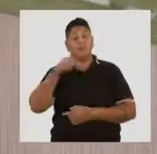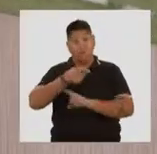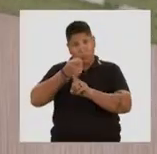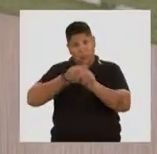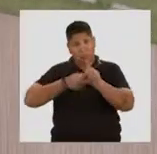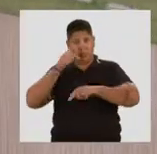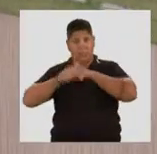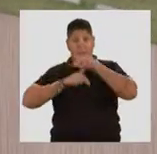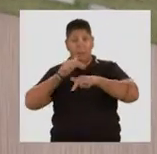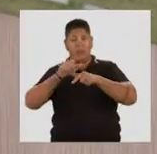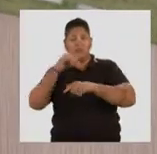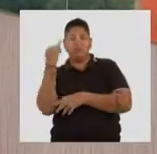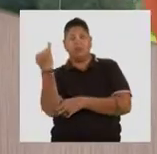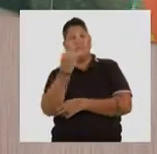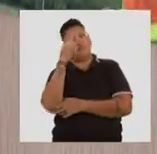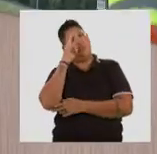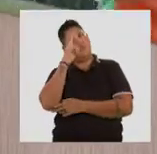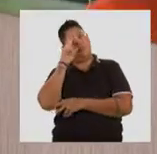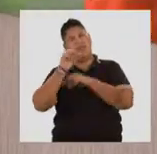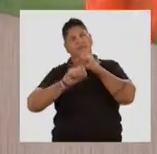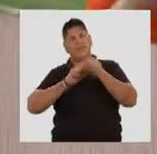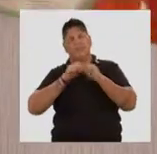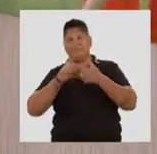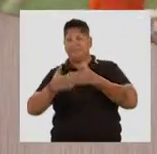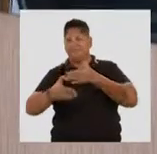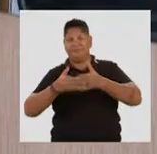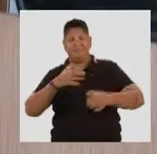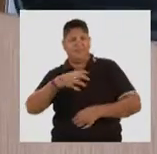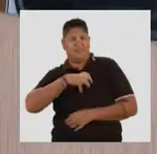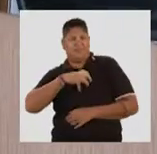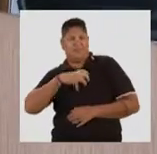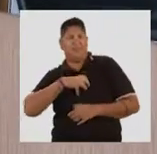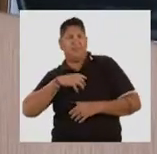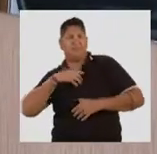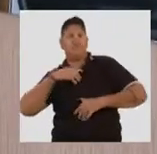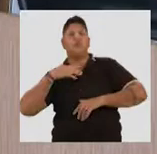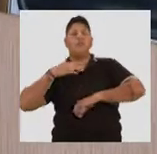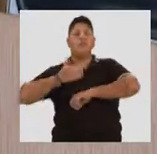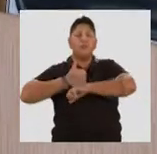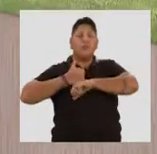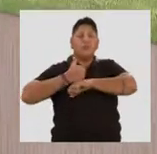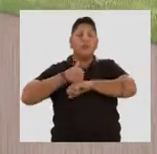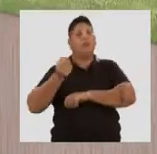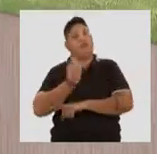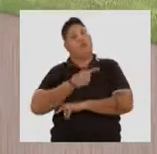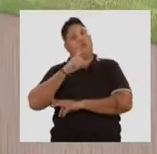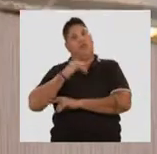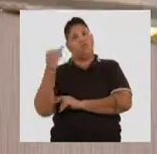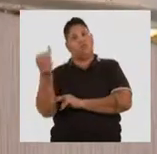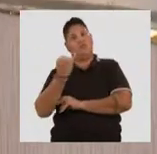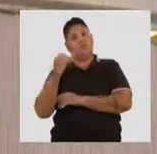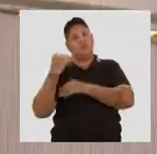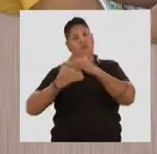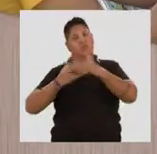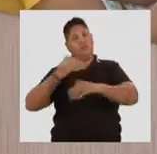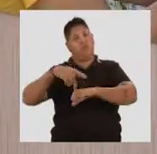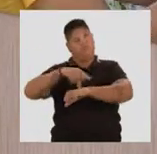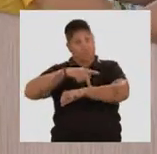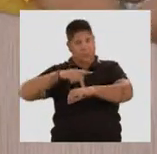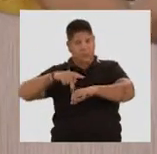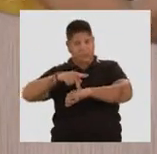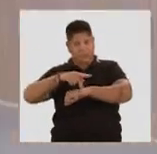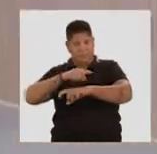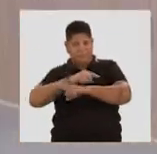Neste mês do trabalho, é importante lembrar que, independentemente da profissão, somos importantes para o desenvolvimento